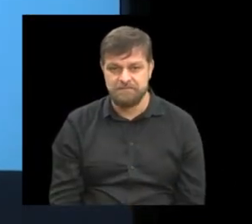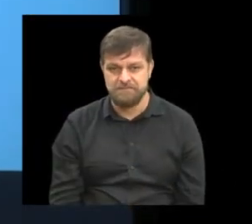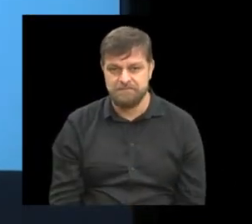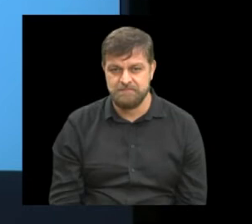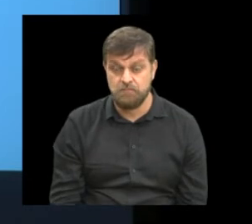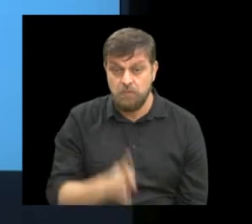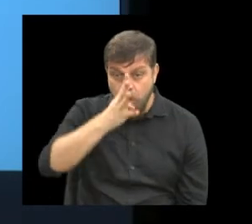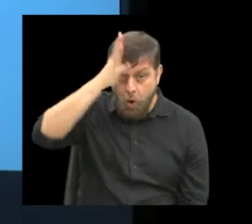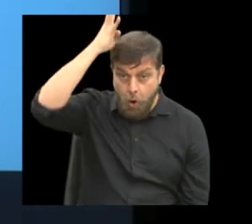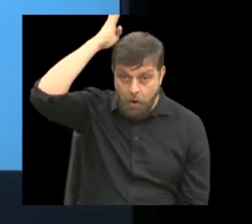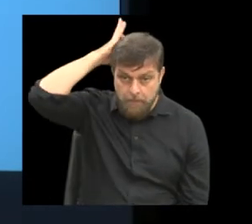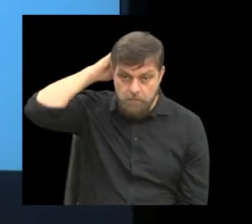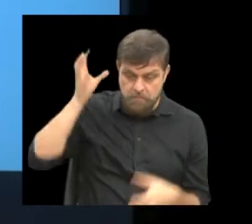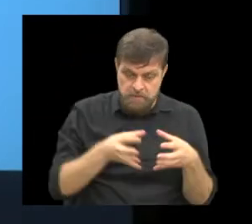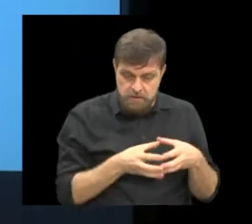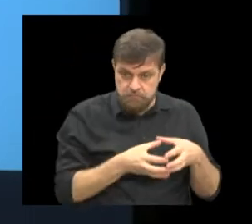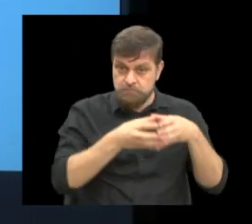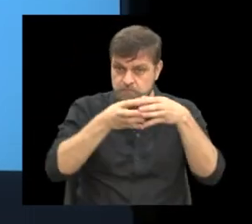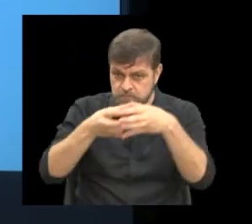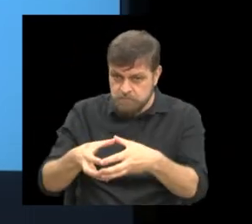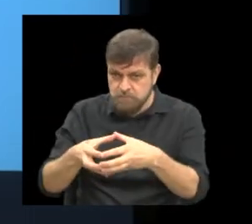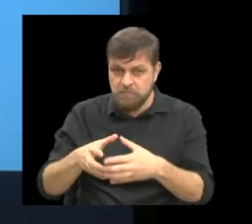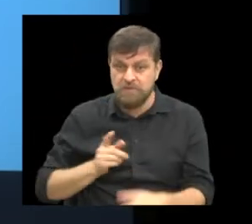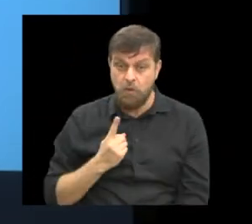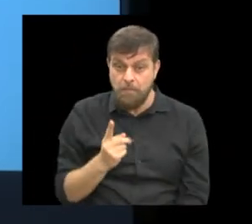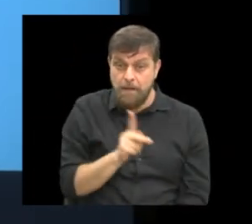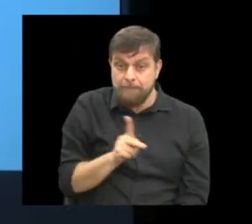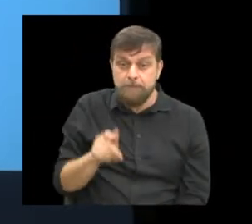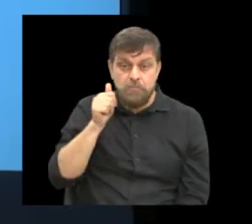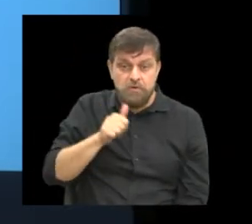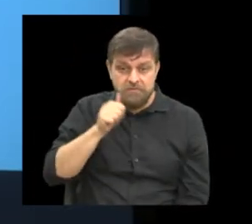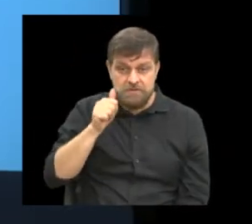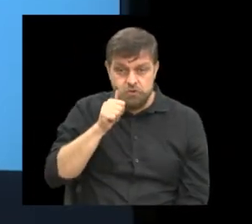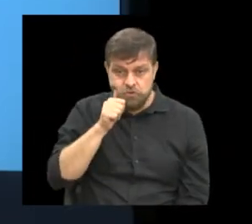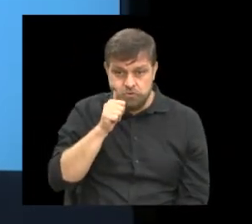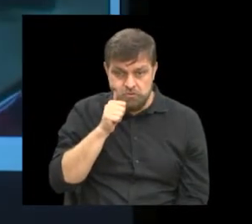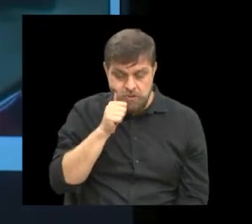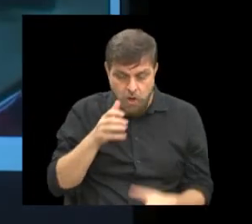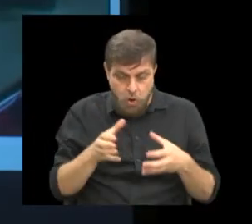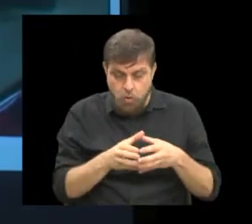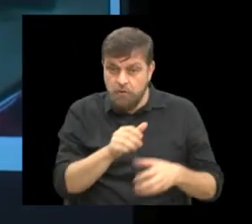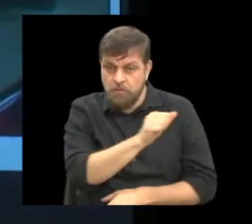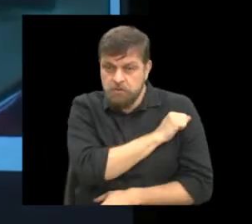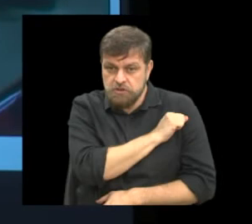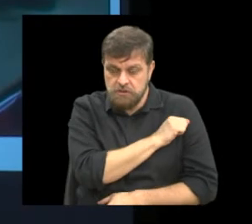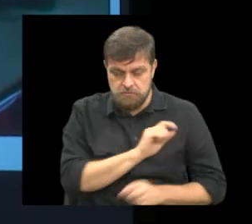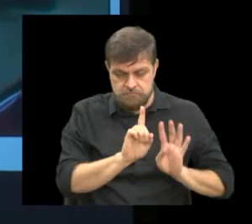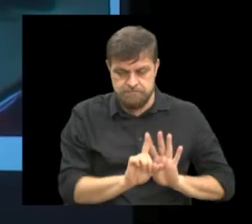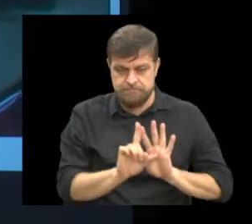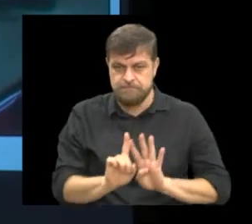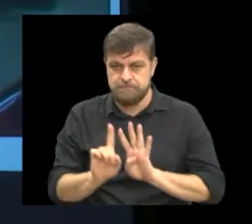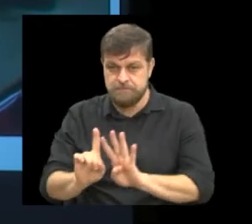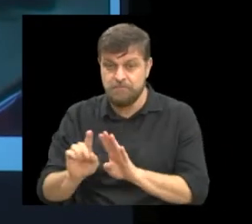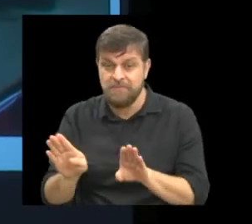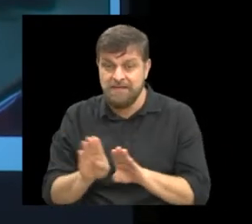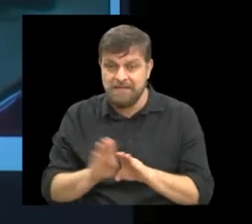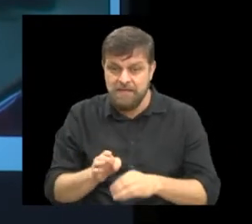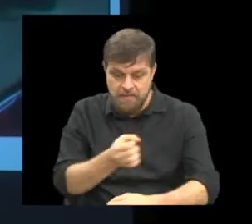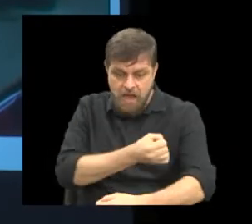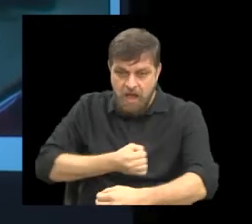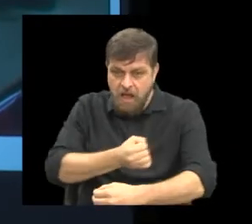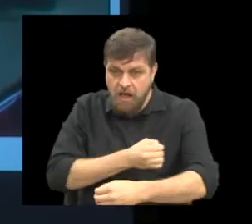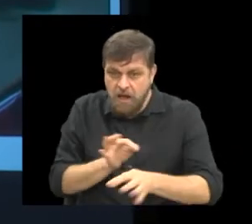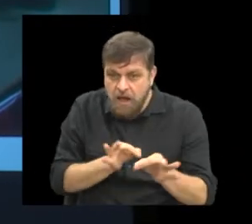Visita ao Corpo de Bombeiro, que foi desenvolvido por uma professora lá na Tiquira. Chefes na Tiquira, que é